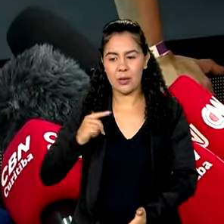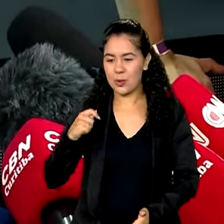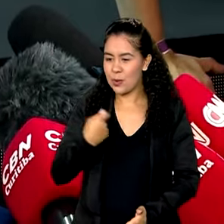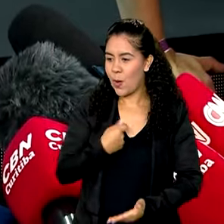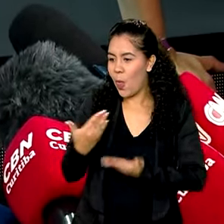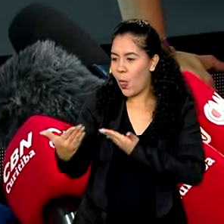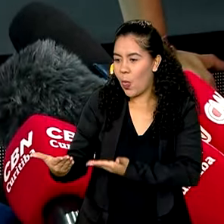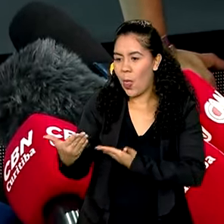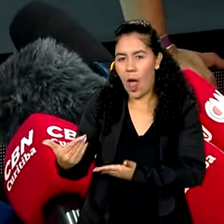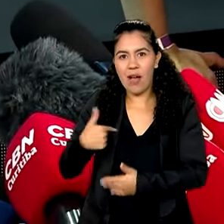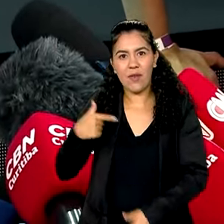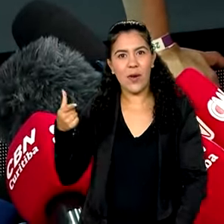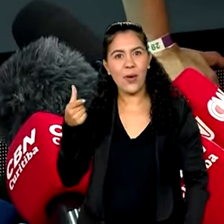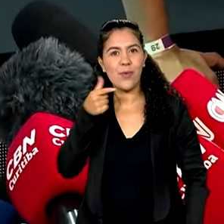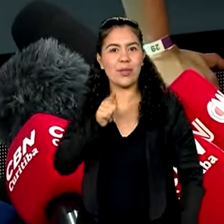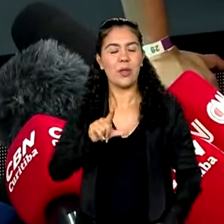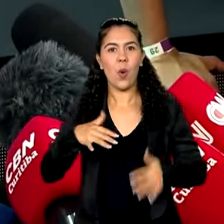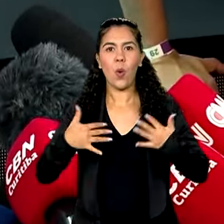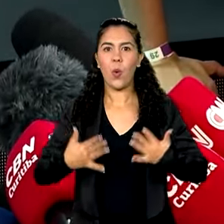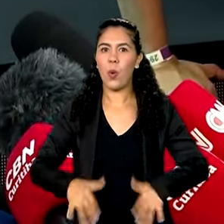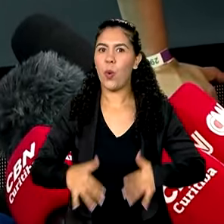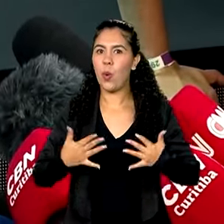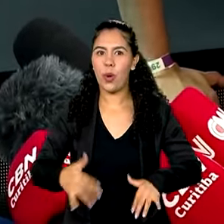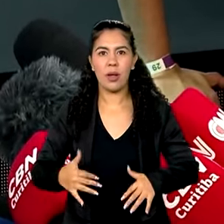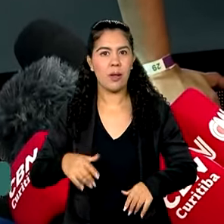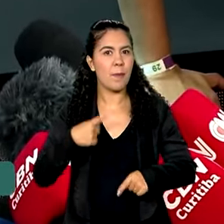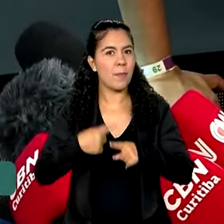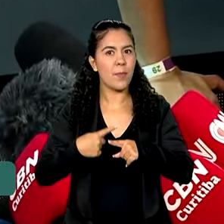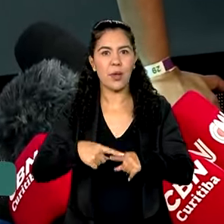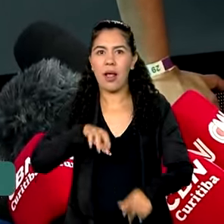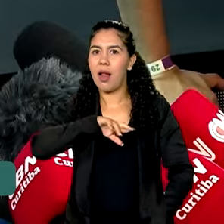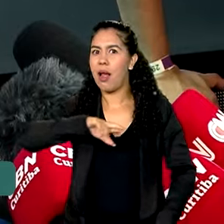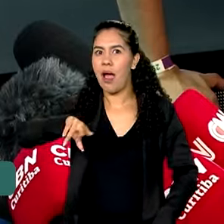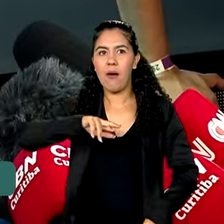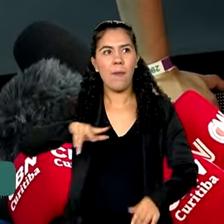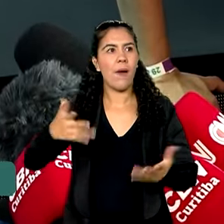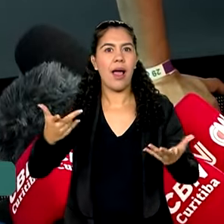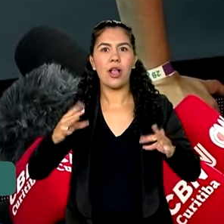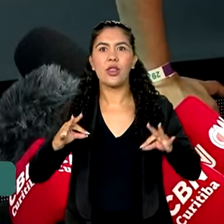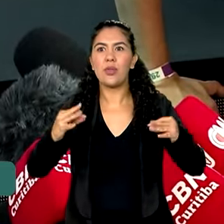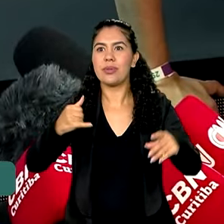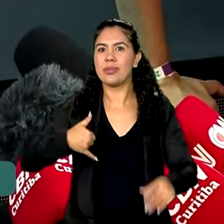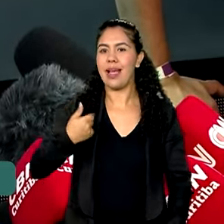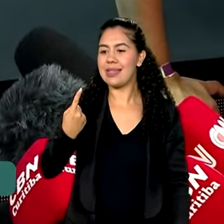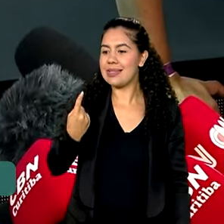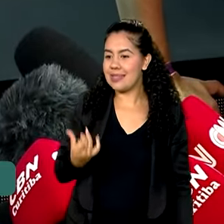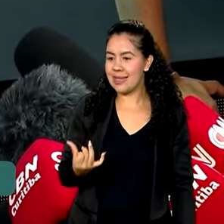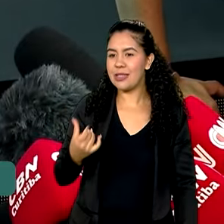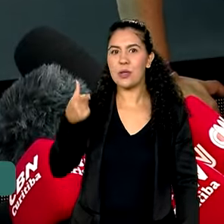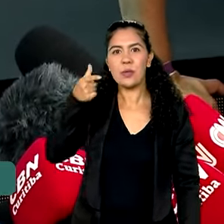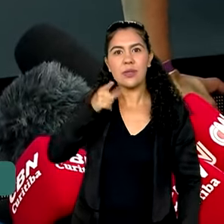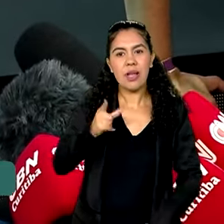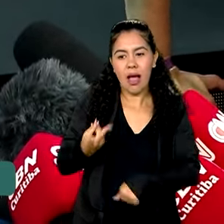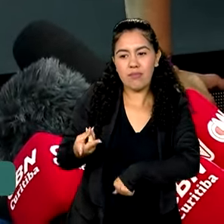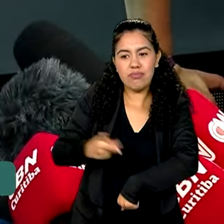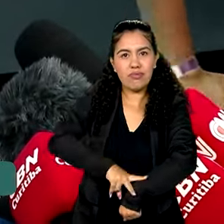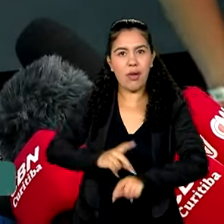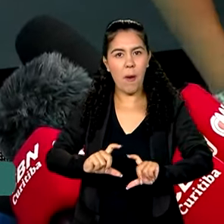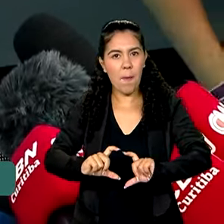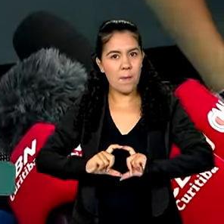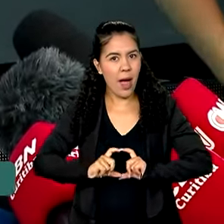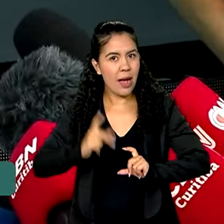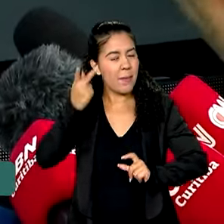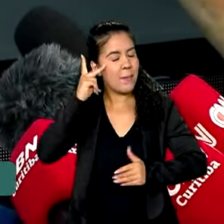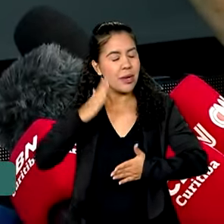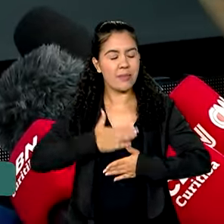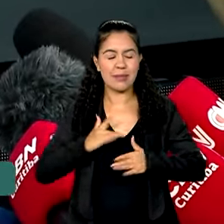esse feito, né? Porque não é todo mundo que com 16 anos tem 2 Olimpíadas. Então, para mim, é algo